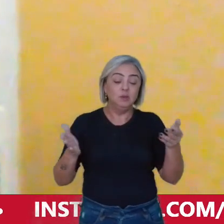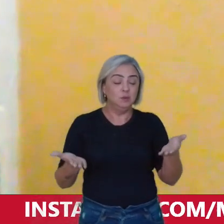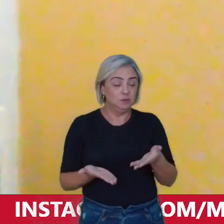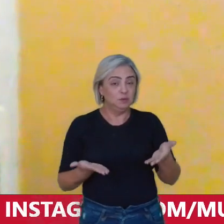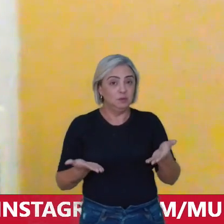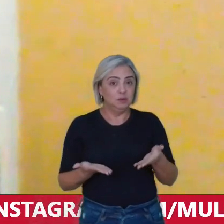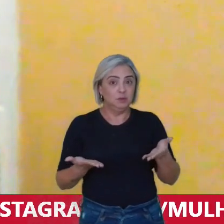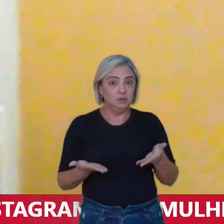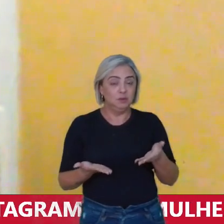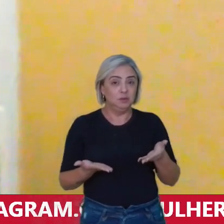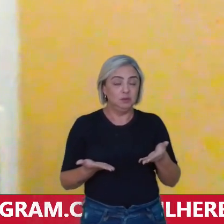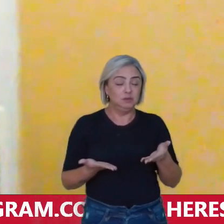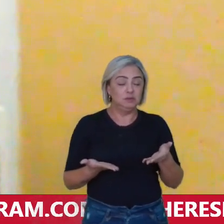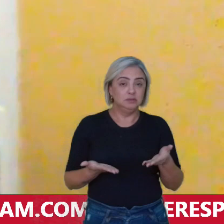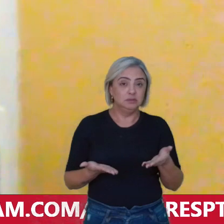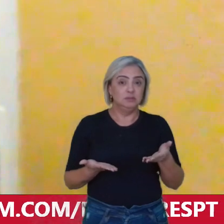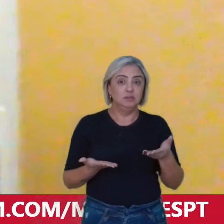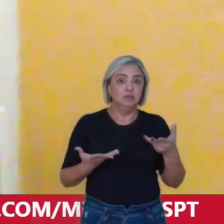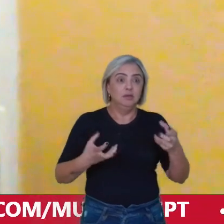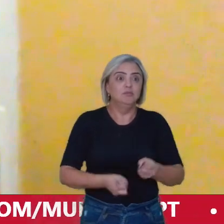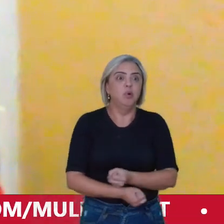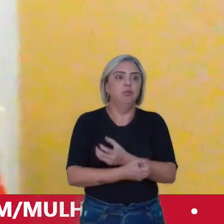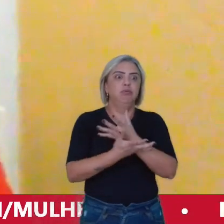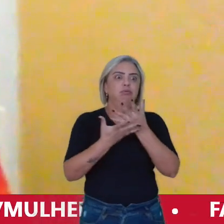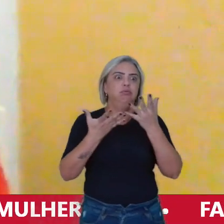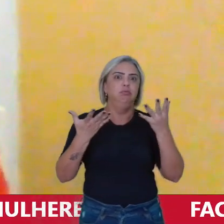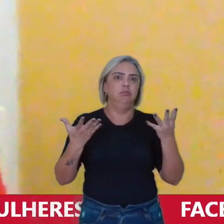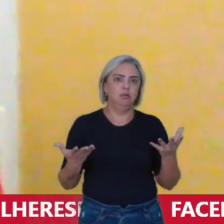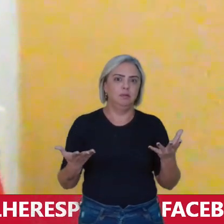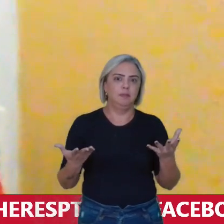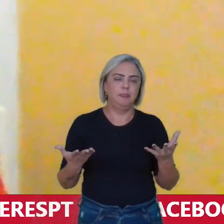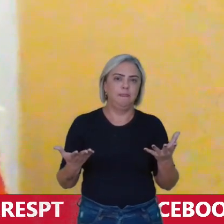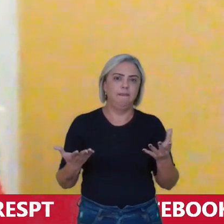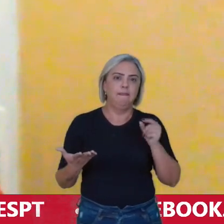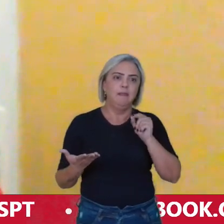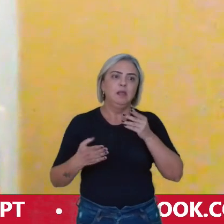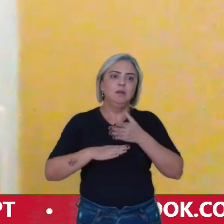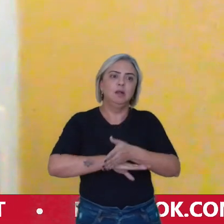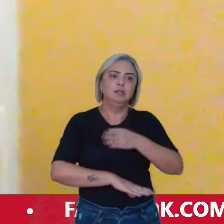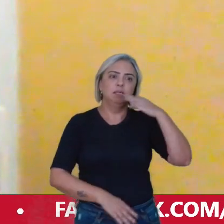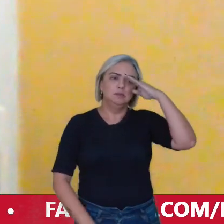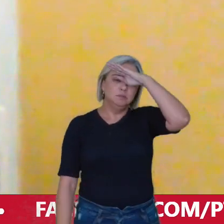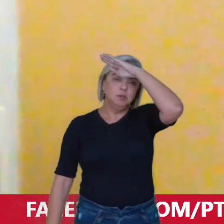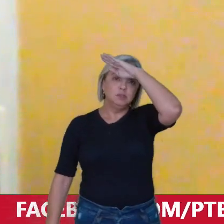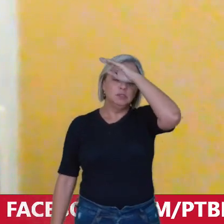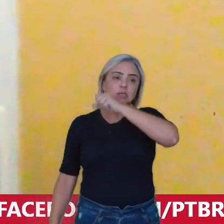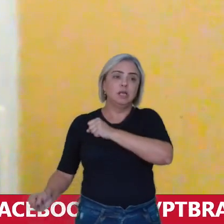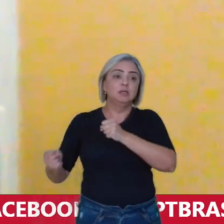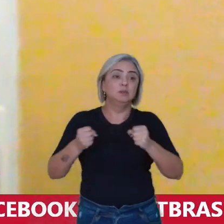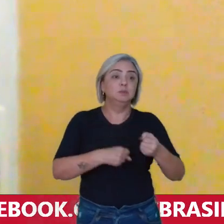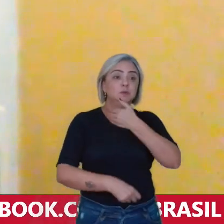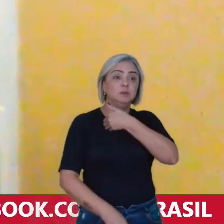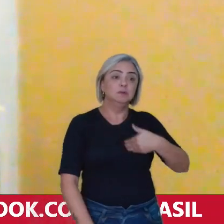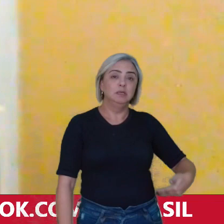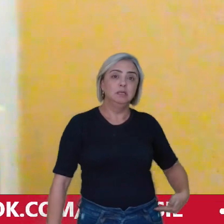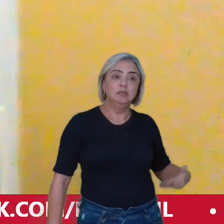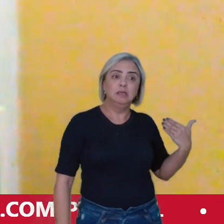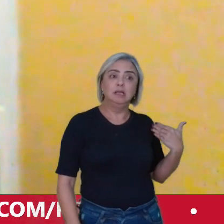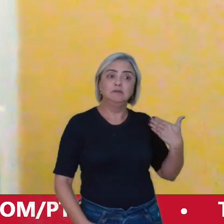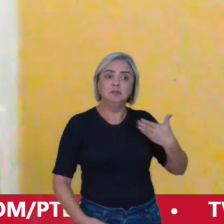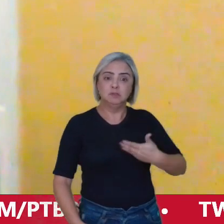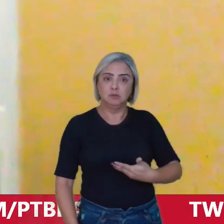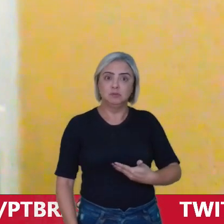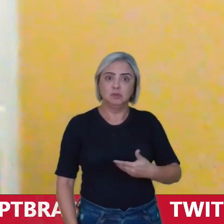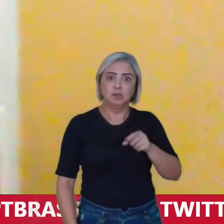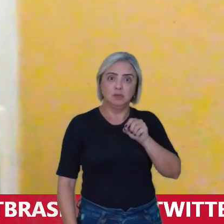hoje deu esse boom com a entrada do Bolsonaro no poder, que aí ele vem não